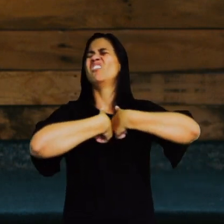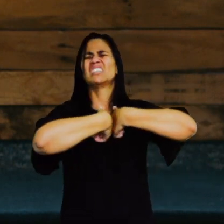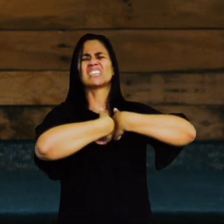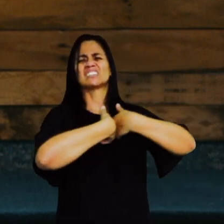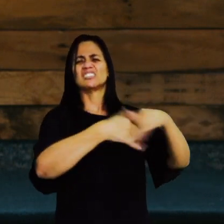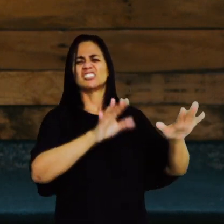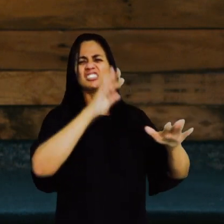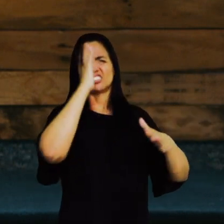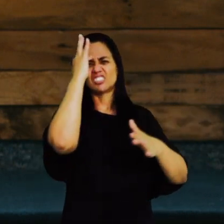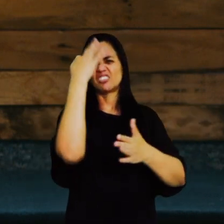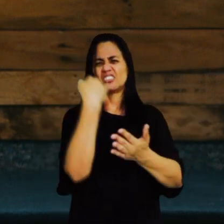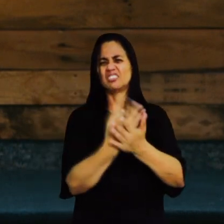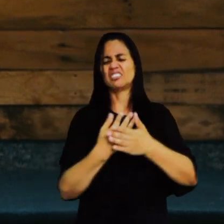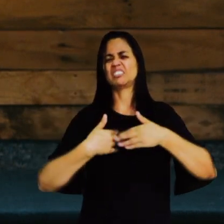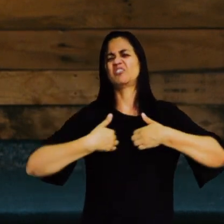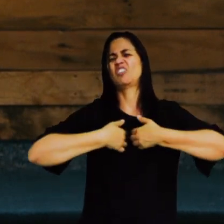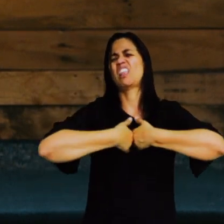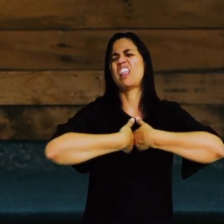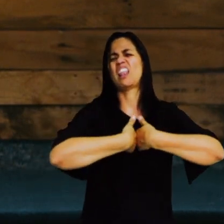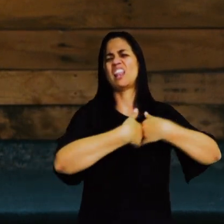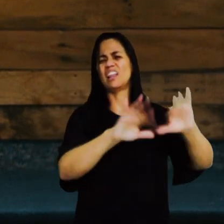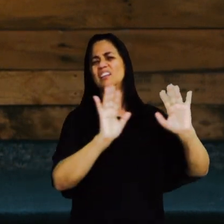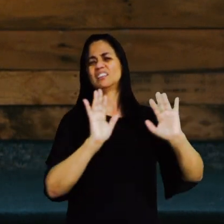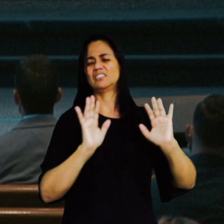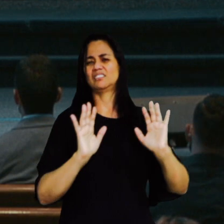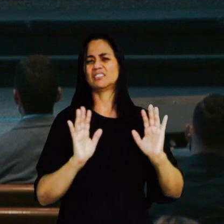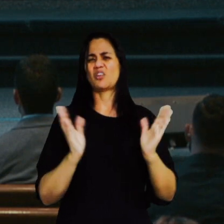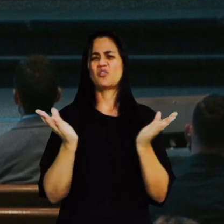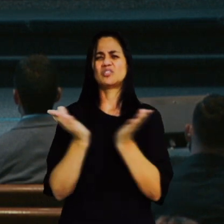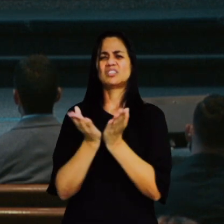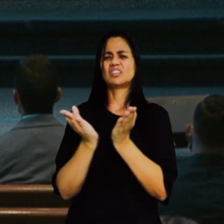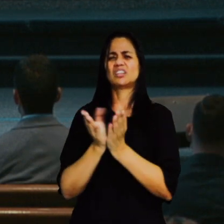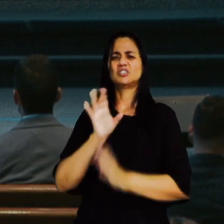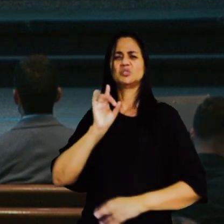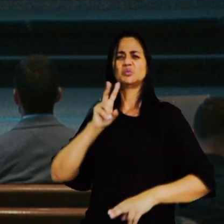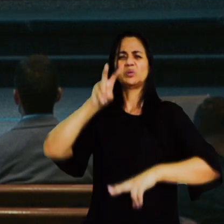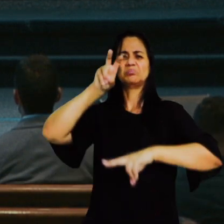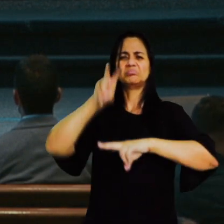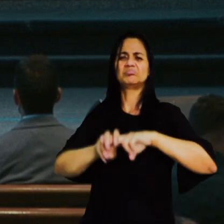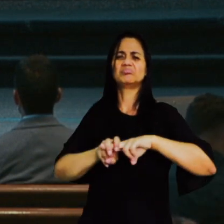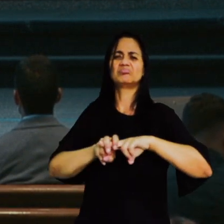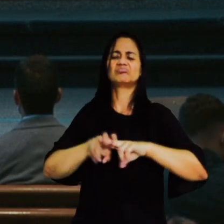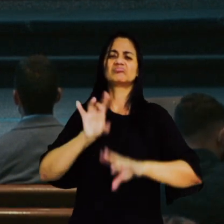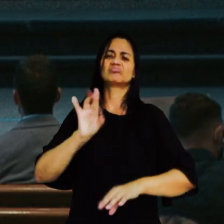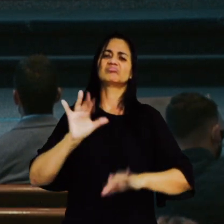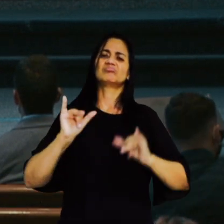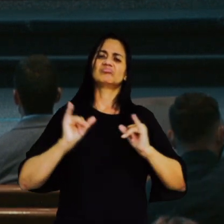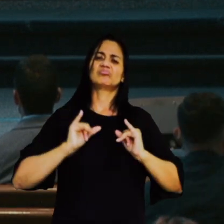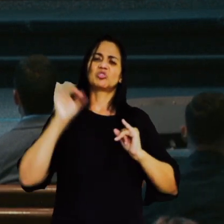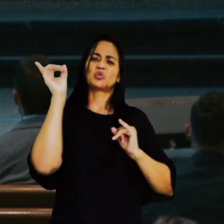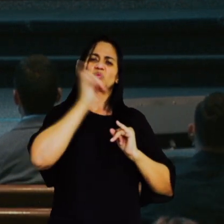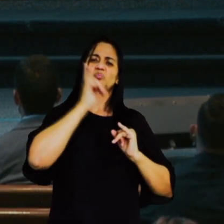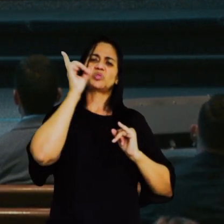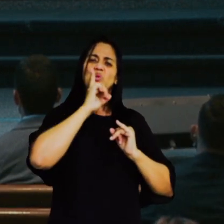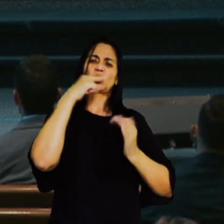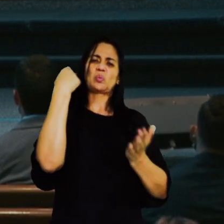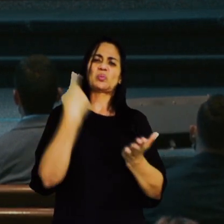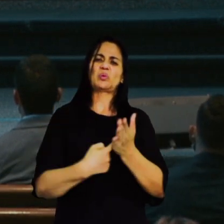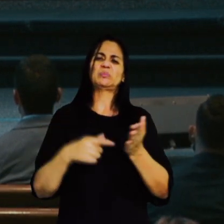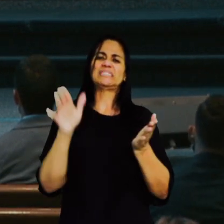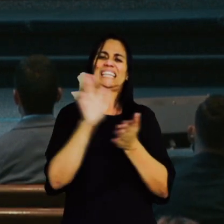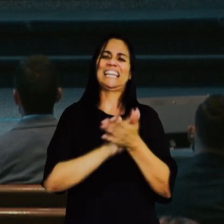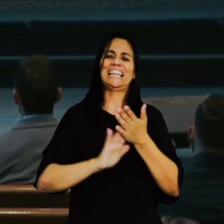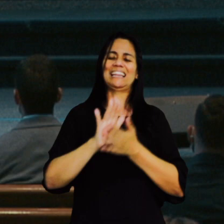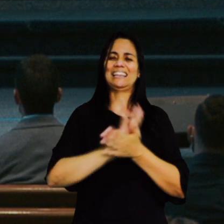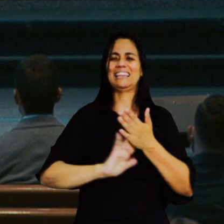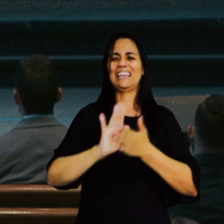Eu vou largar, vou ser um crente de banco, um crente que só vem no domingo e não está nem aí. Chega aqui, está tudo